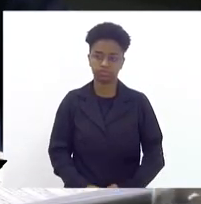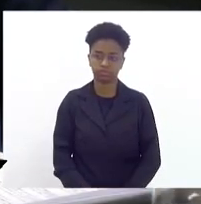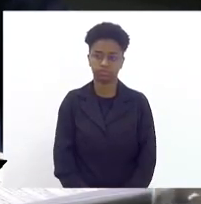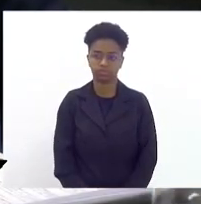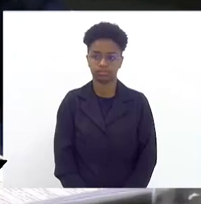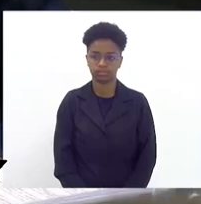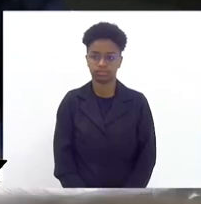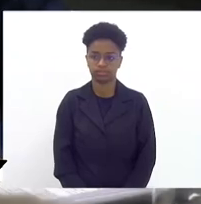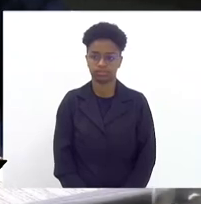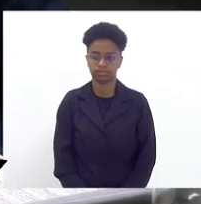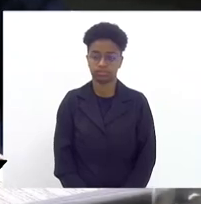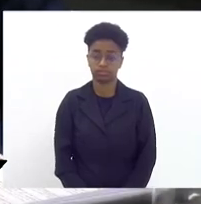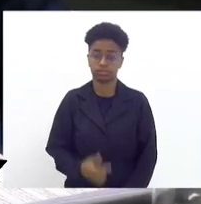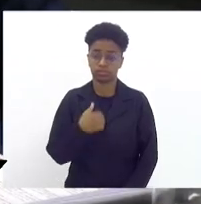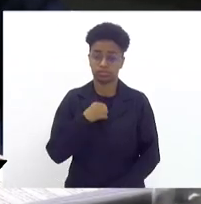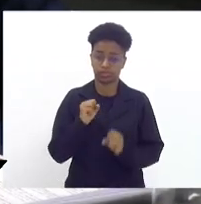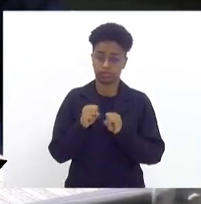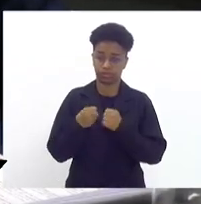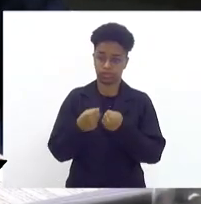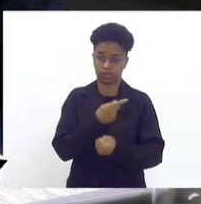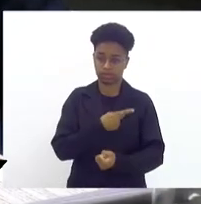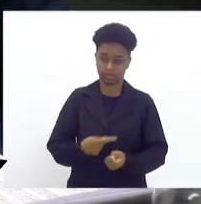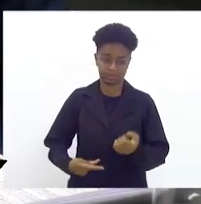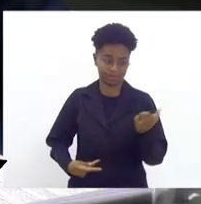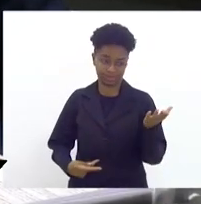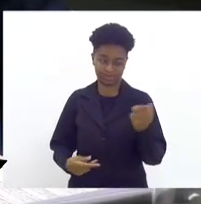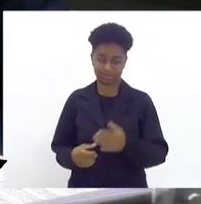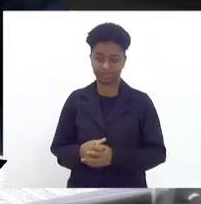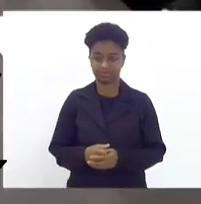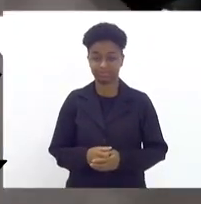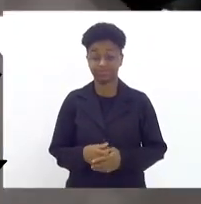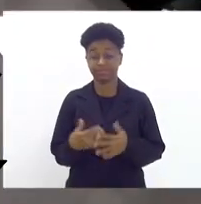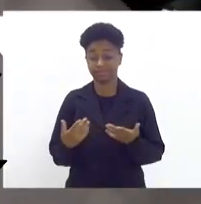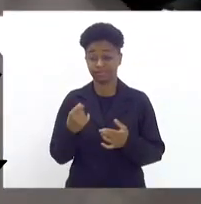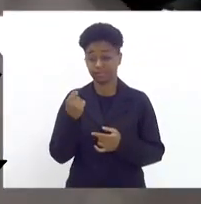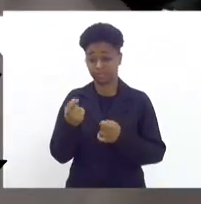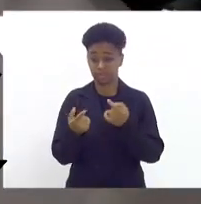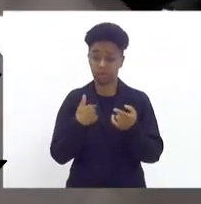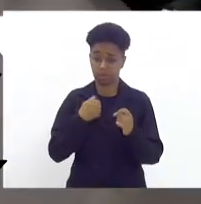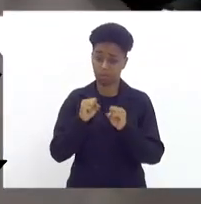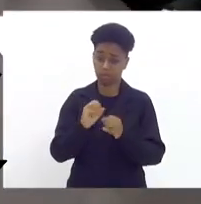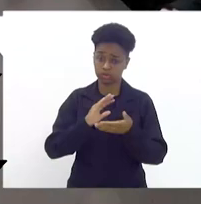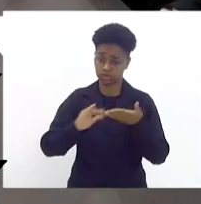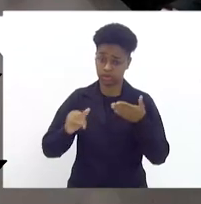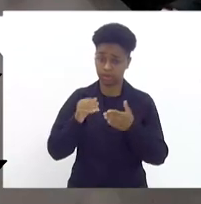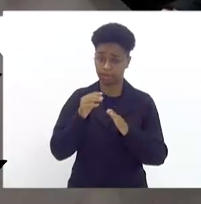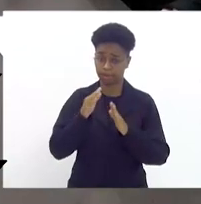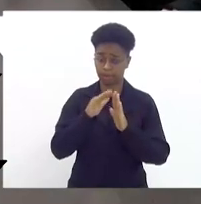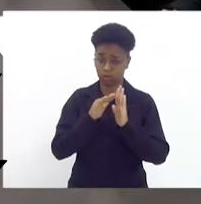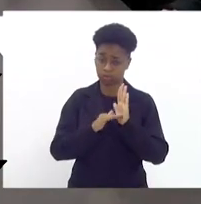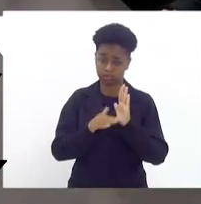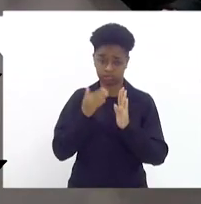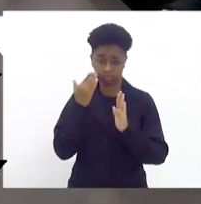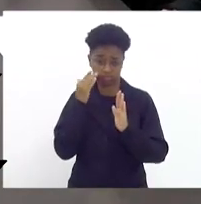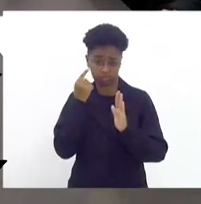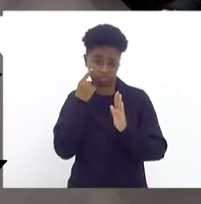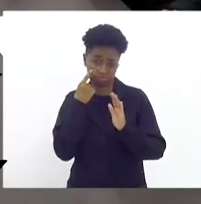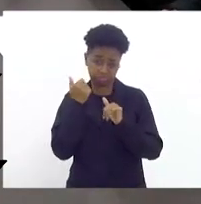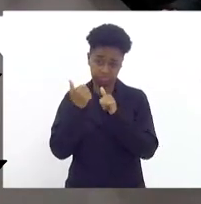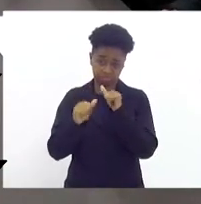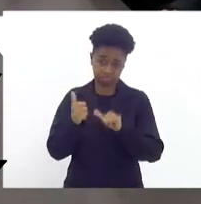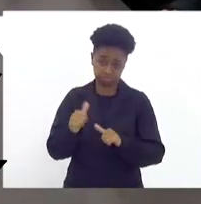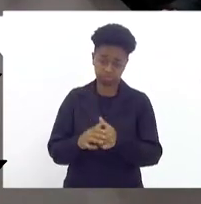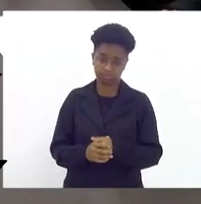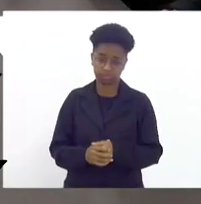Estou defendendo aqui projeto, presidente. Então, obrigado. Excepcionalmente, presidente, posso retirar de pauta, então, para verificar, pode ser? Não, para a gente